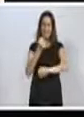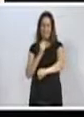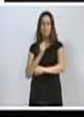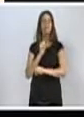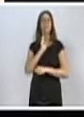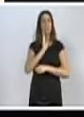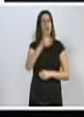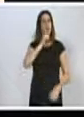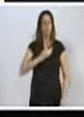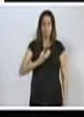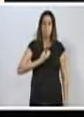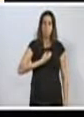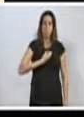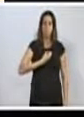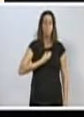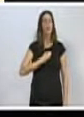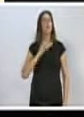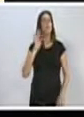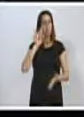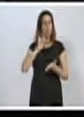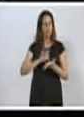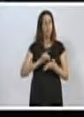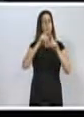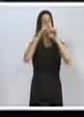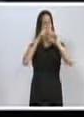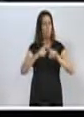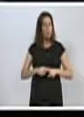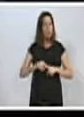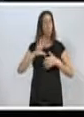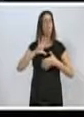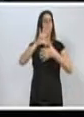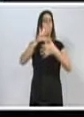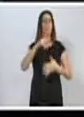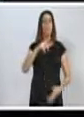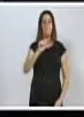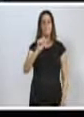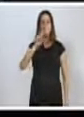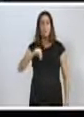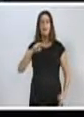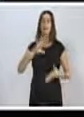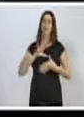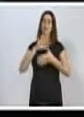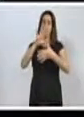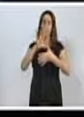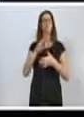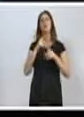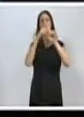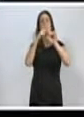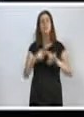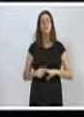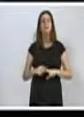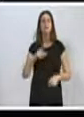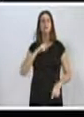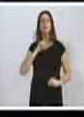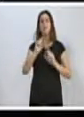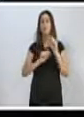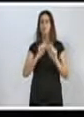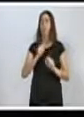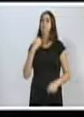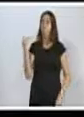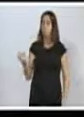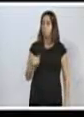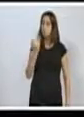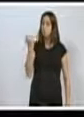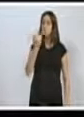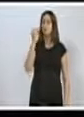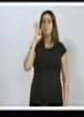campeonato mais importante das Américas, Pan-Americano. O campeonato que consideram o mais importante